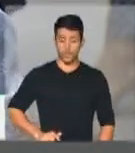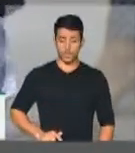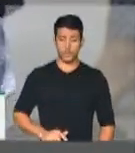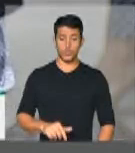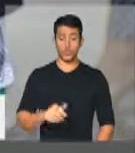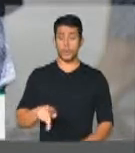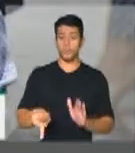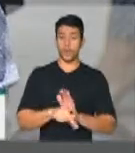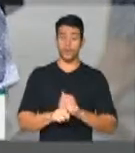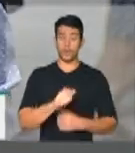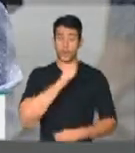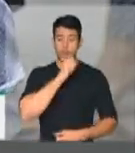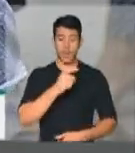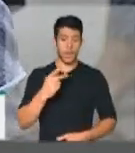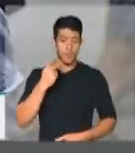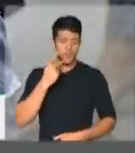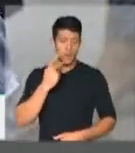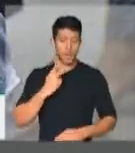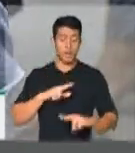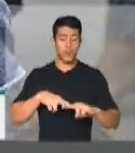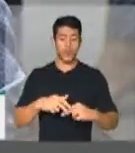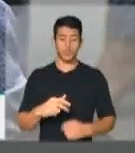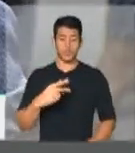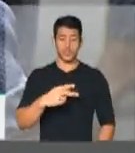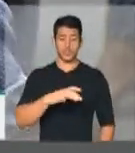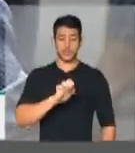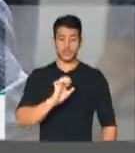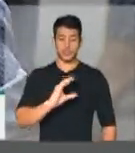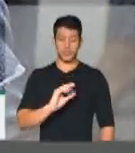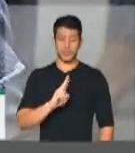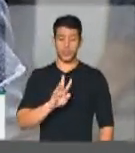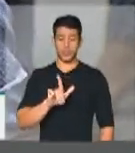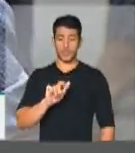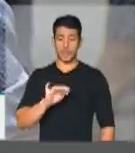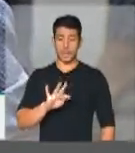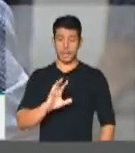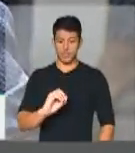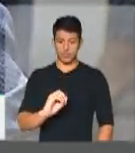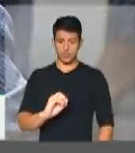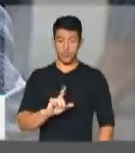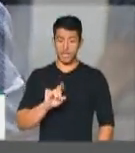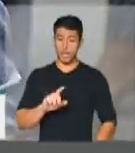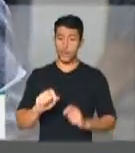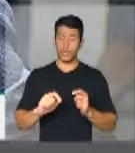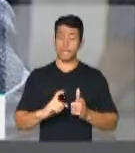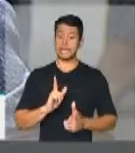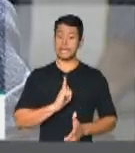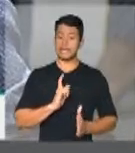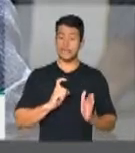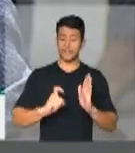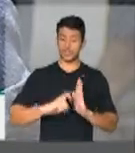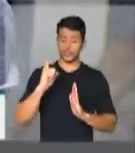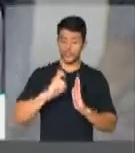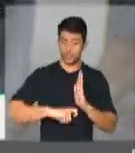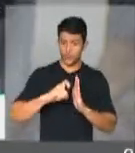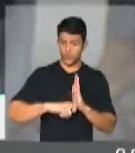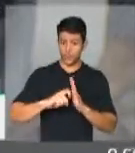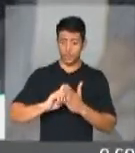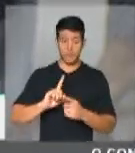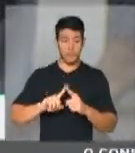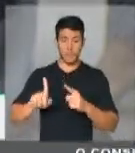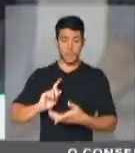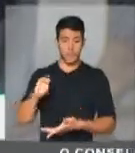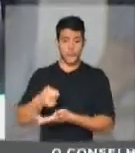No seu segundo governo, descontava o empréstimo consignado dos servidores, mas não pagou 300 milhões aos